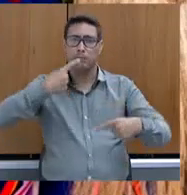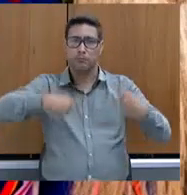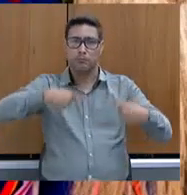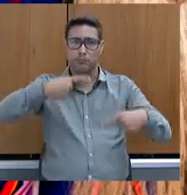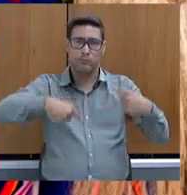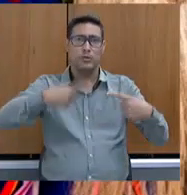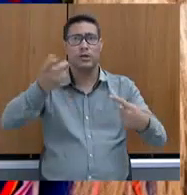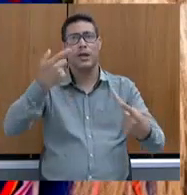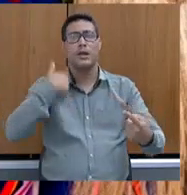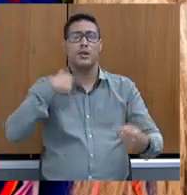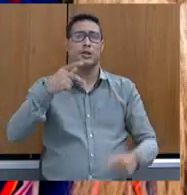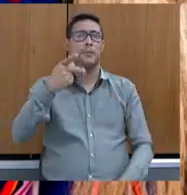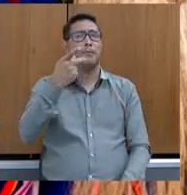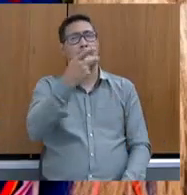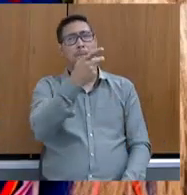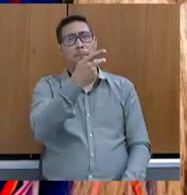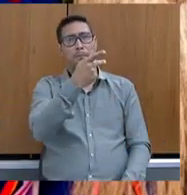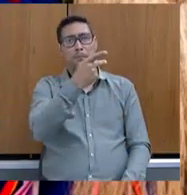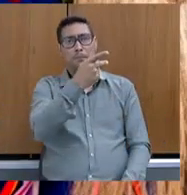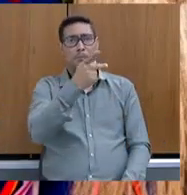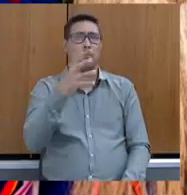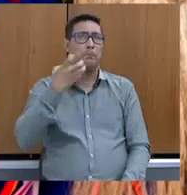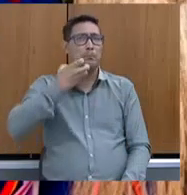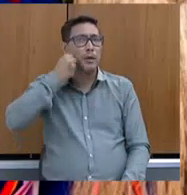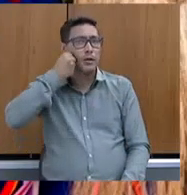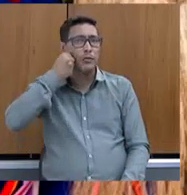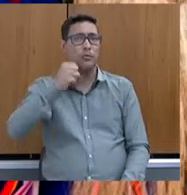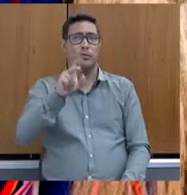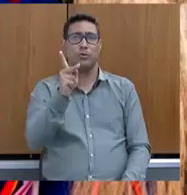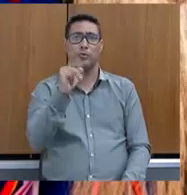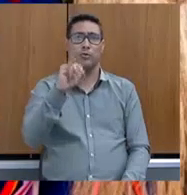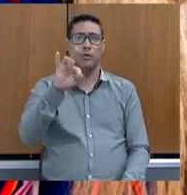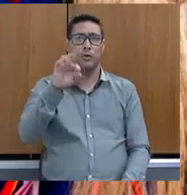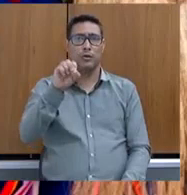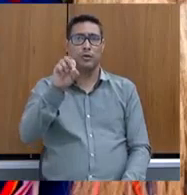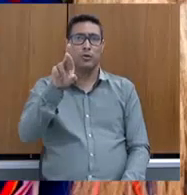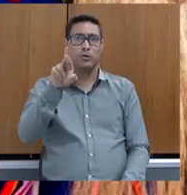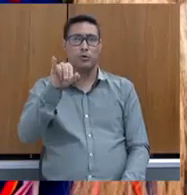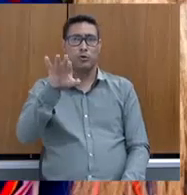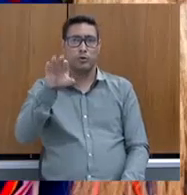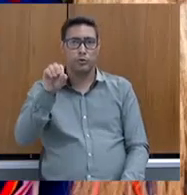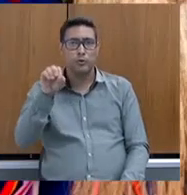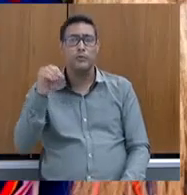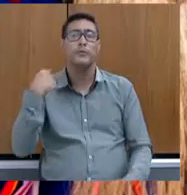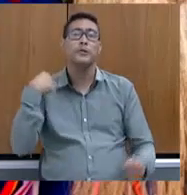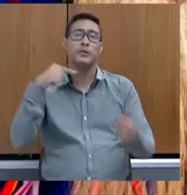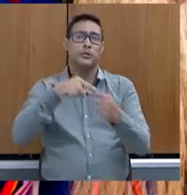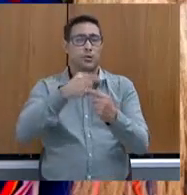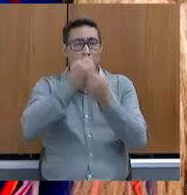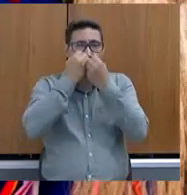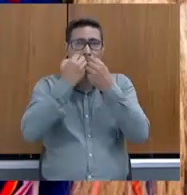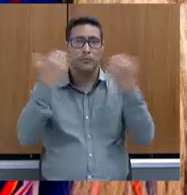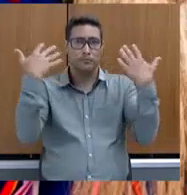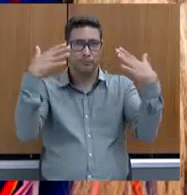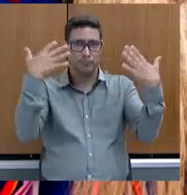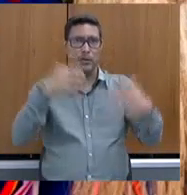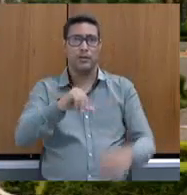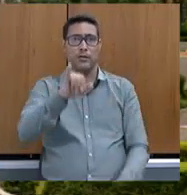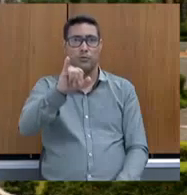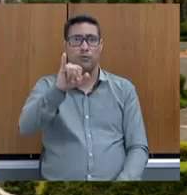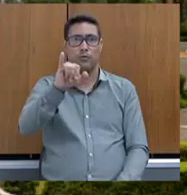resolvidas sistematizadas com seus conselhos com seus Fundos é um avanço muito grande Meus parabéns ao iefa pode